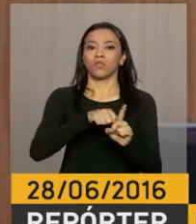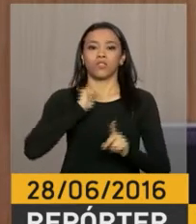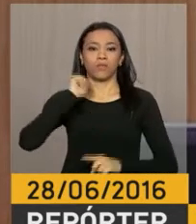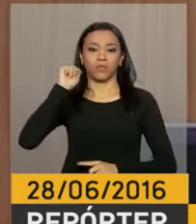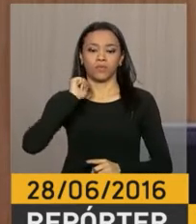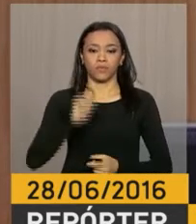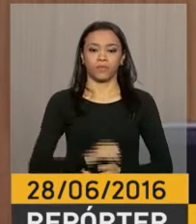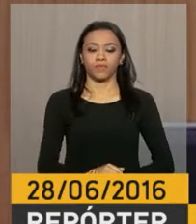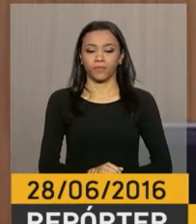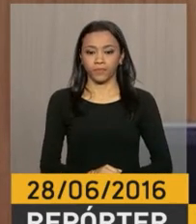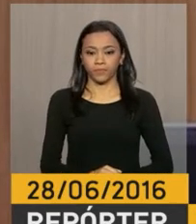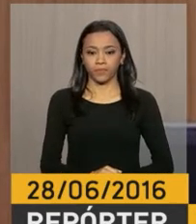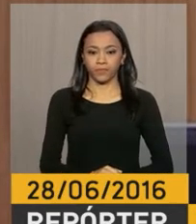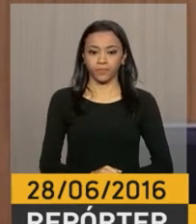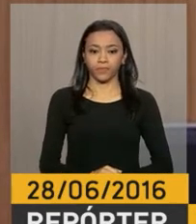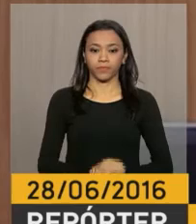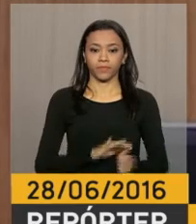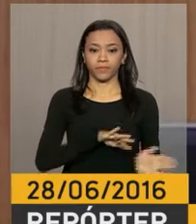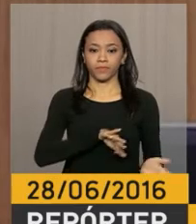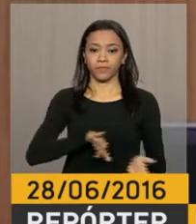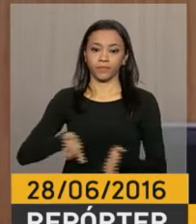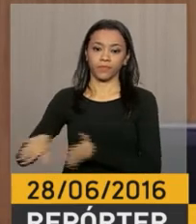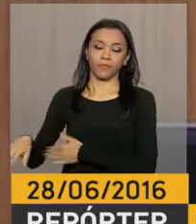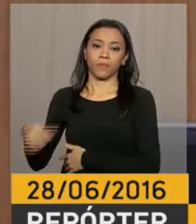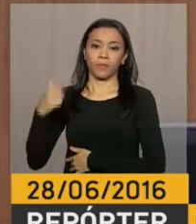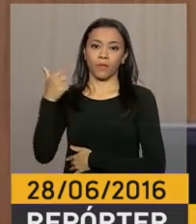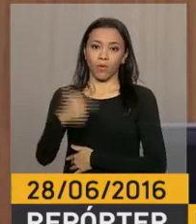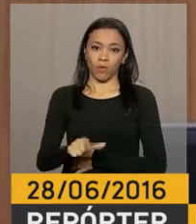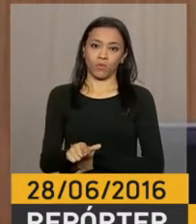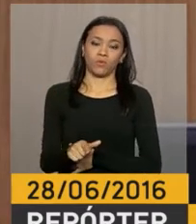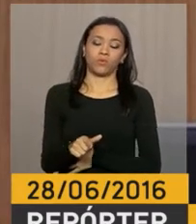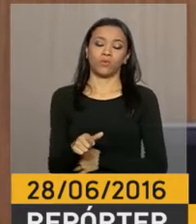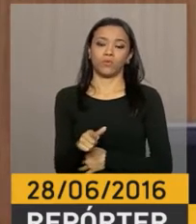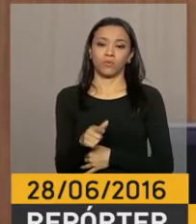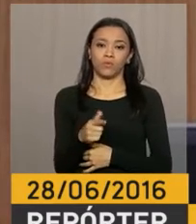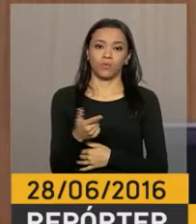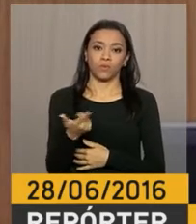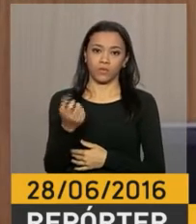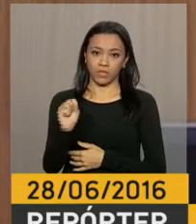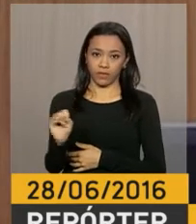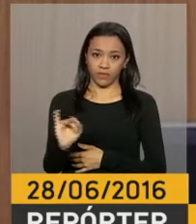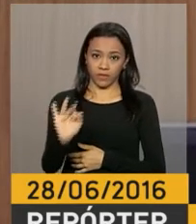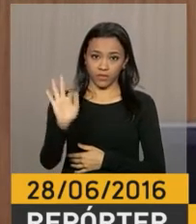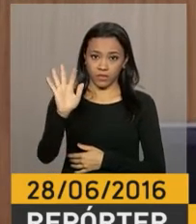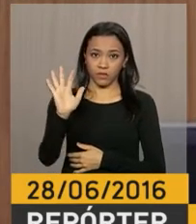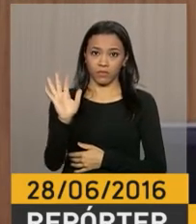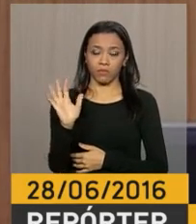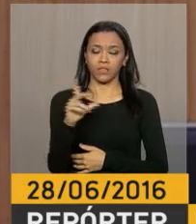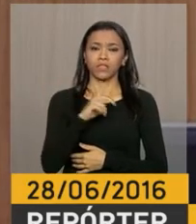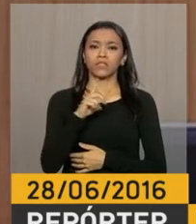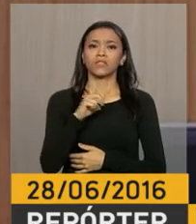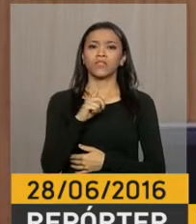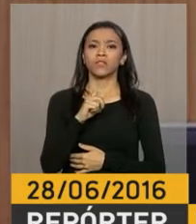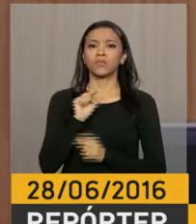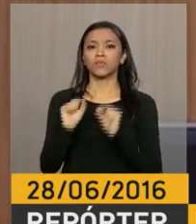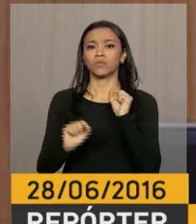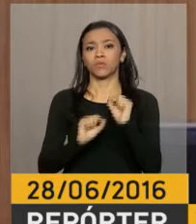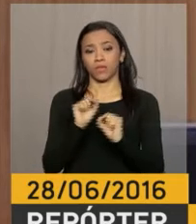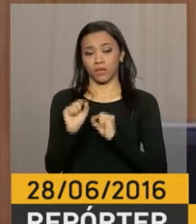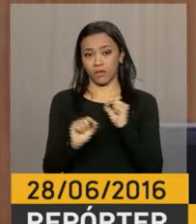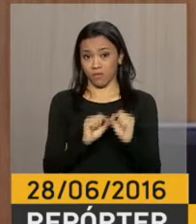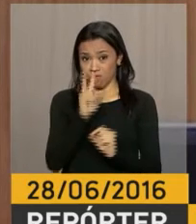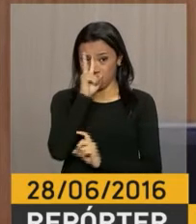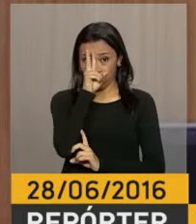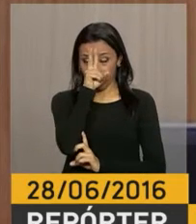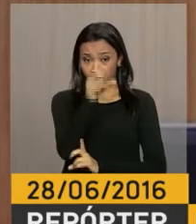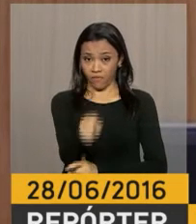No que diz respeito à evolução da inflação, para fechar, nós continuamos observando aí uma convergência muito